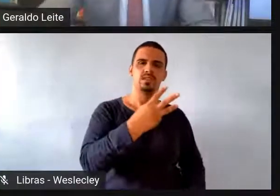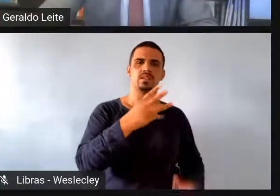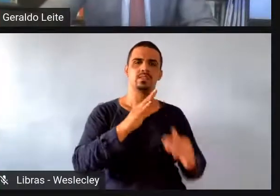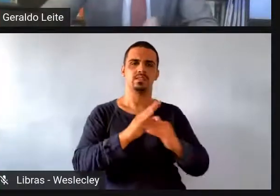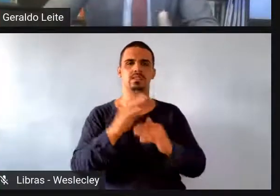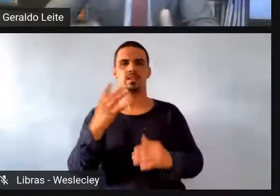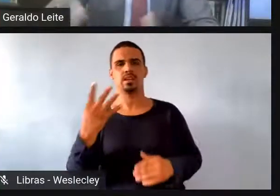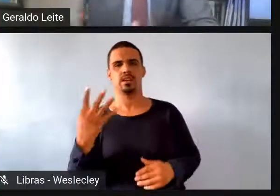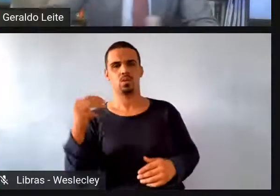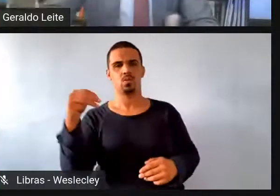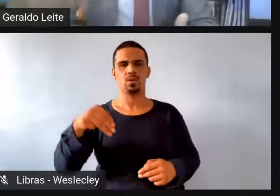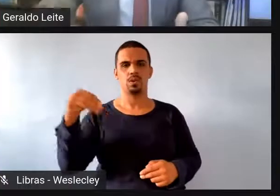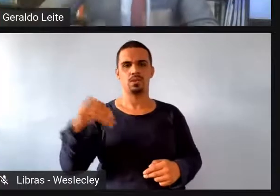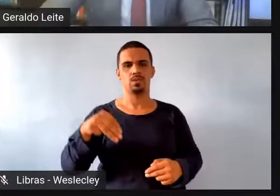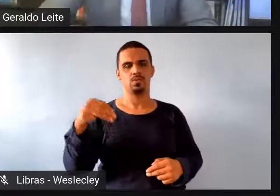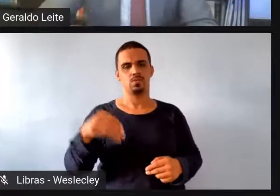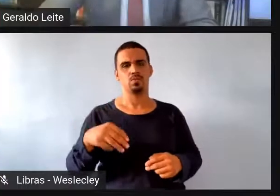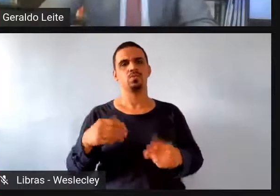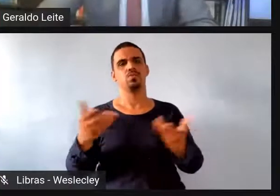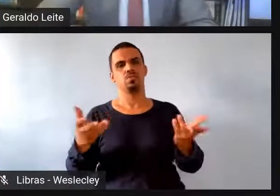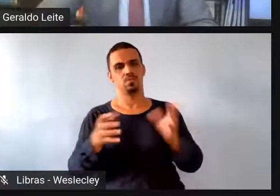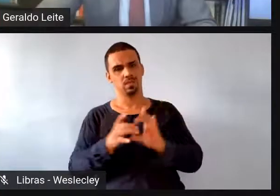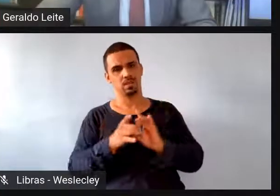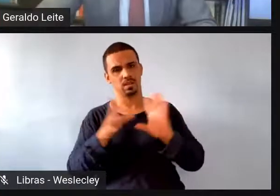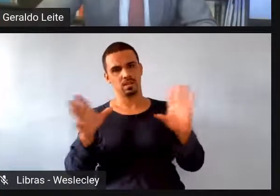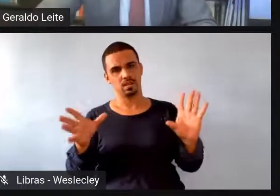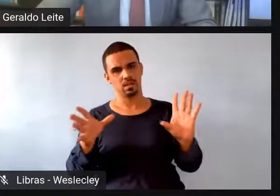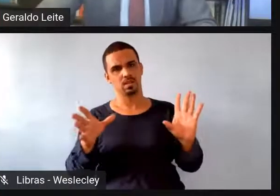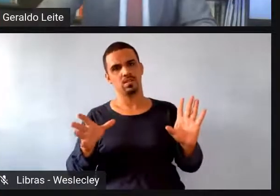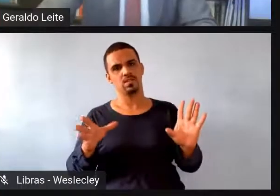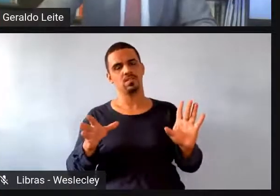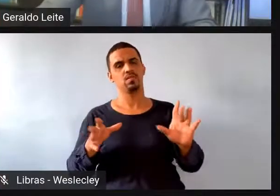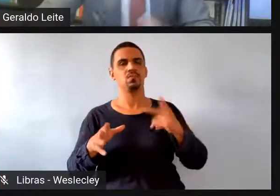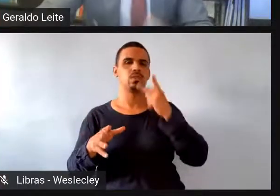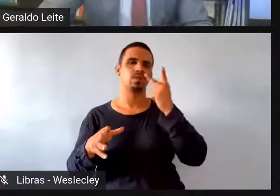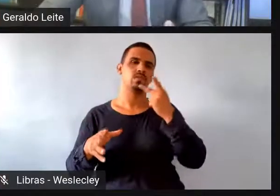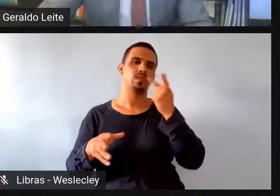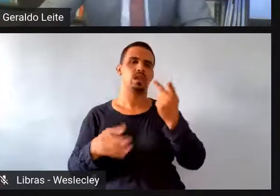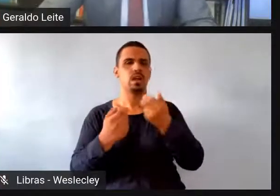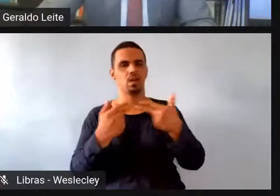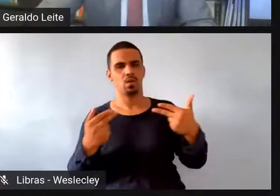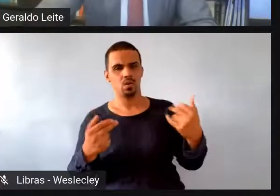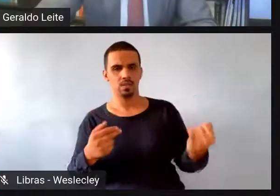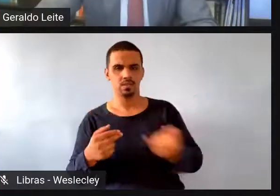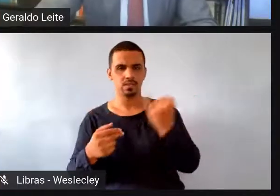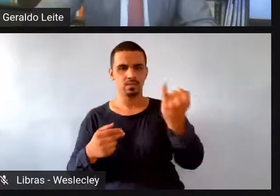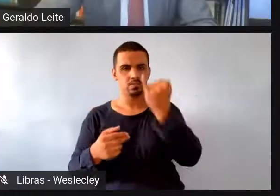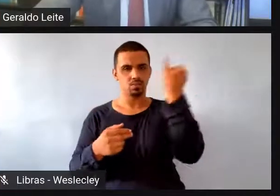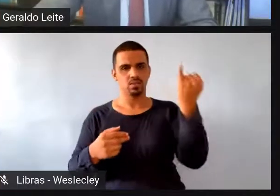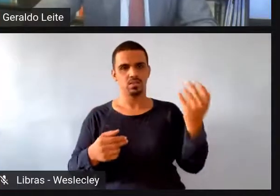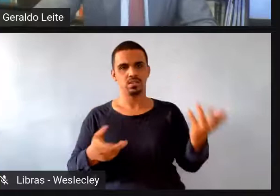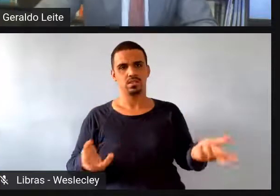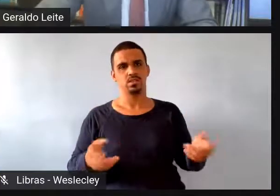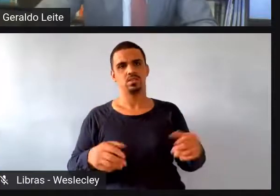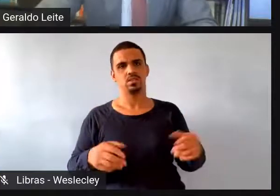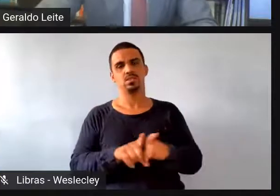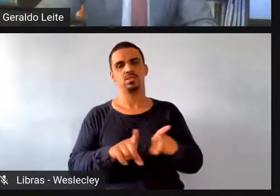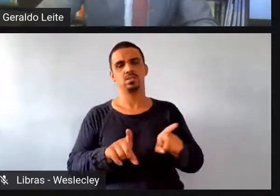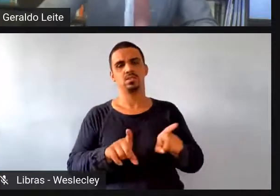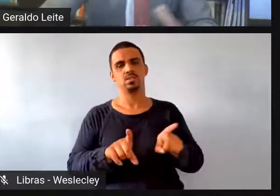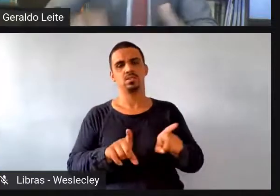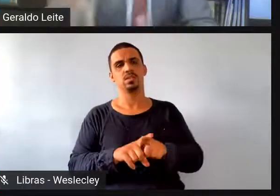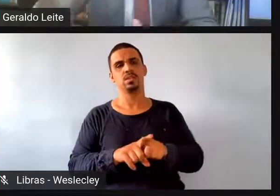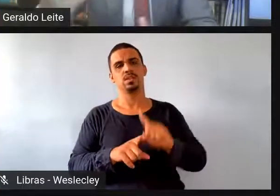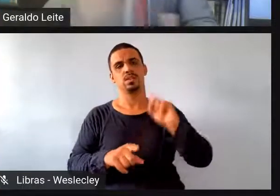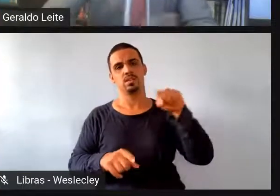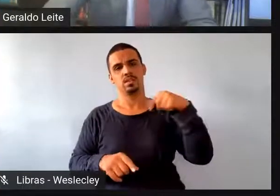finais, e podem ficar livres para voltar aí em algum ponto que consideram importantes, e já encaminhamos em seguida